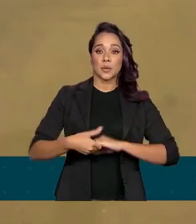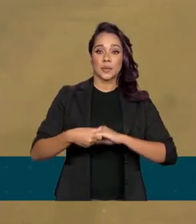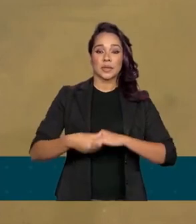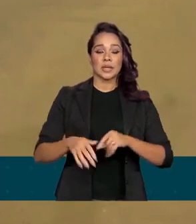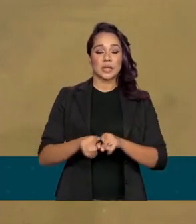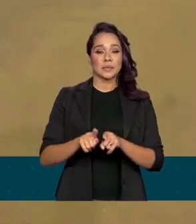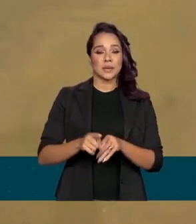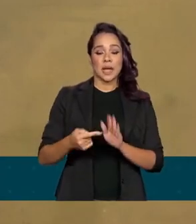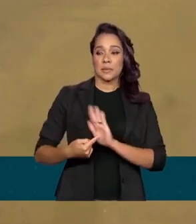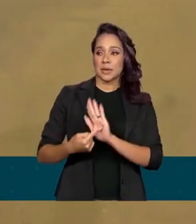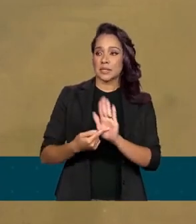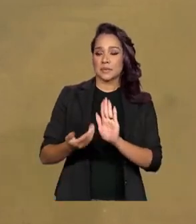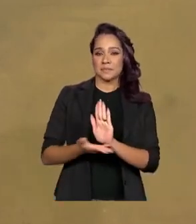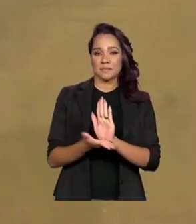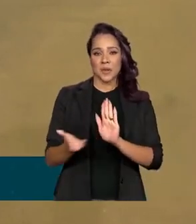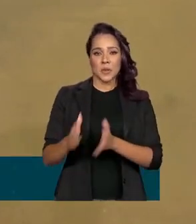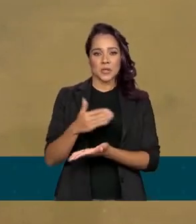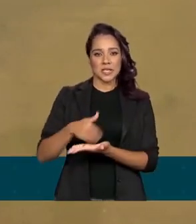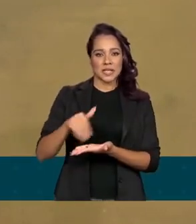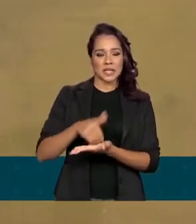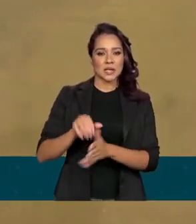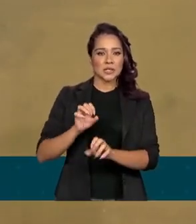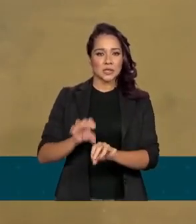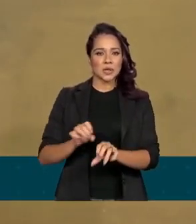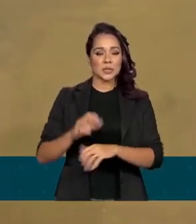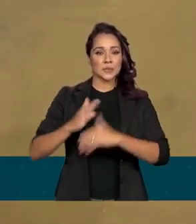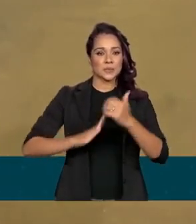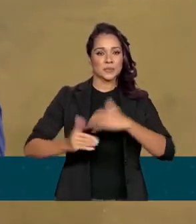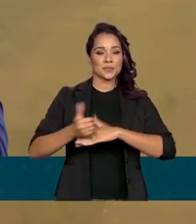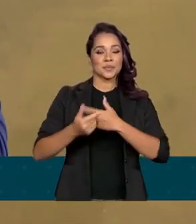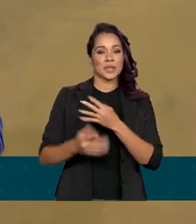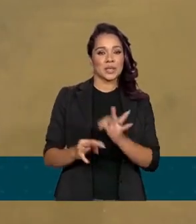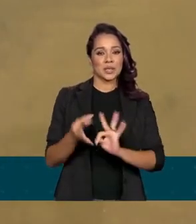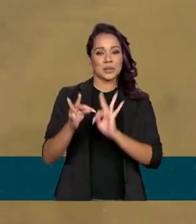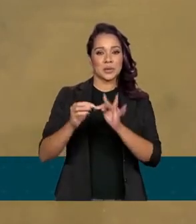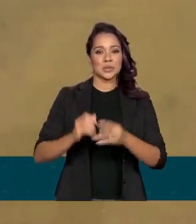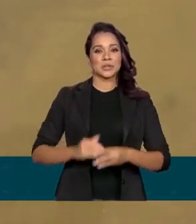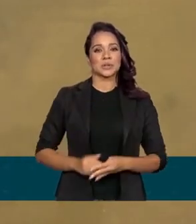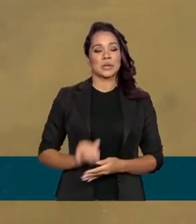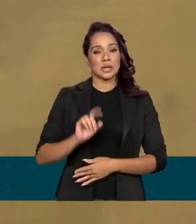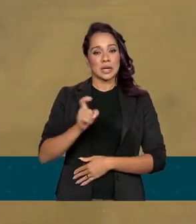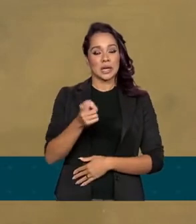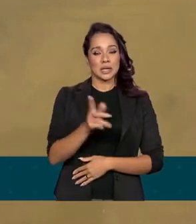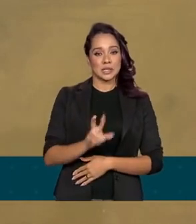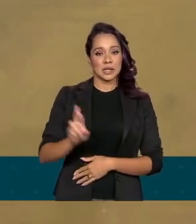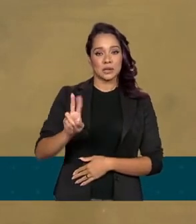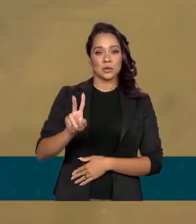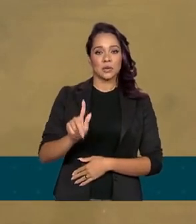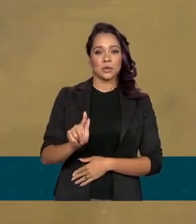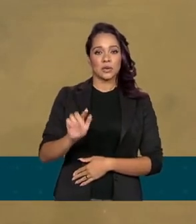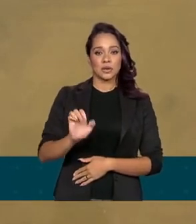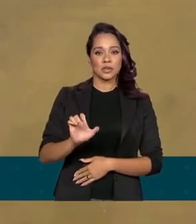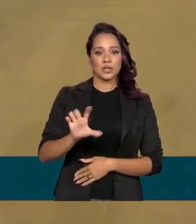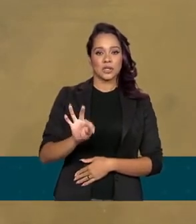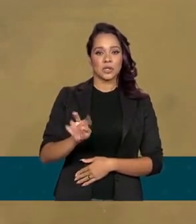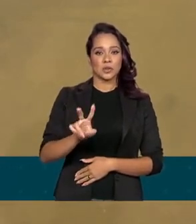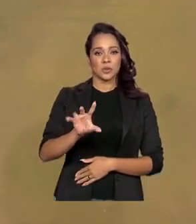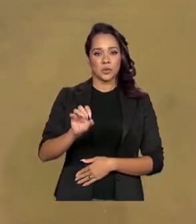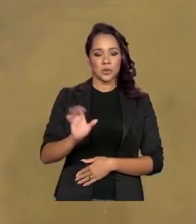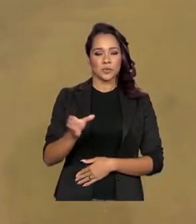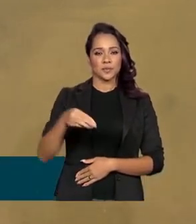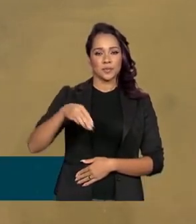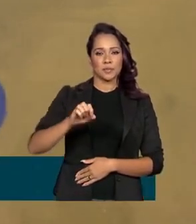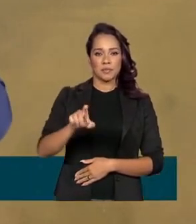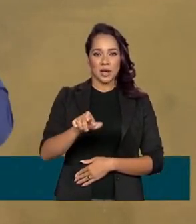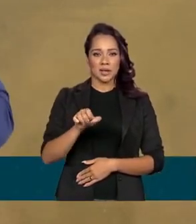também e apresentar o nosso secretário de Educação Profissional e Tecnológica, ex-reitor Getúlio Marques,